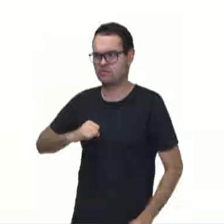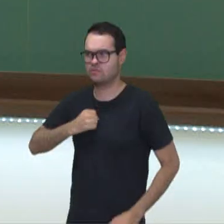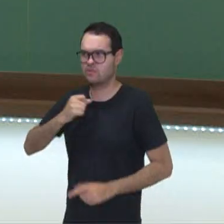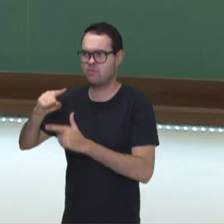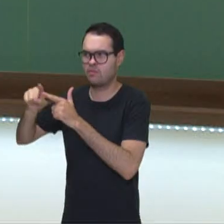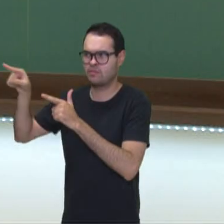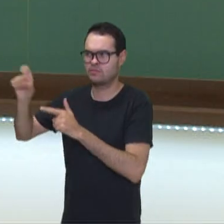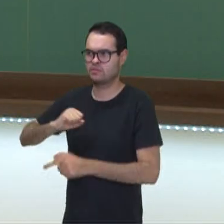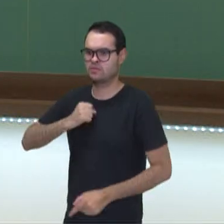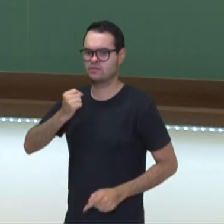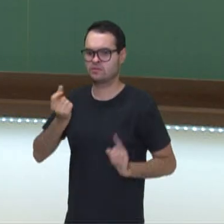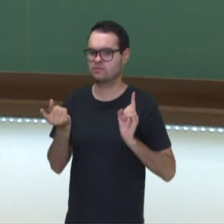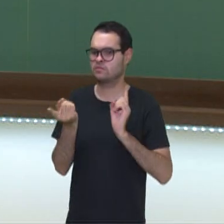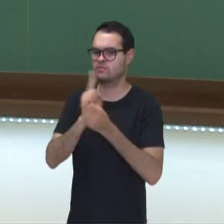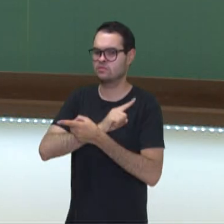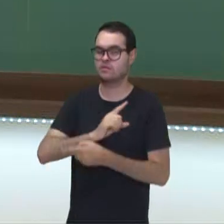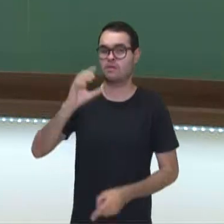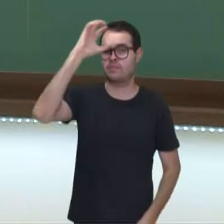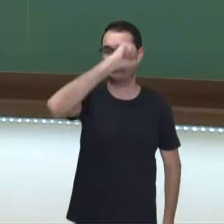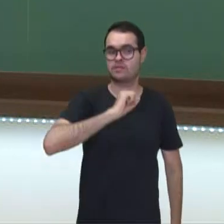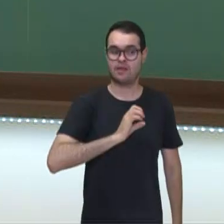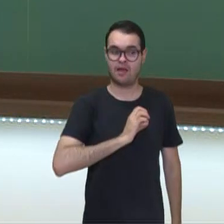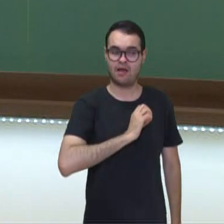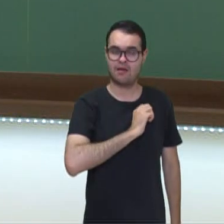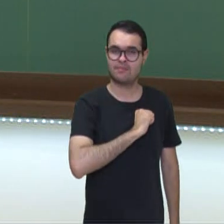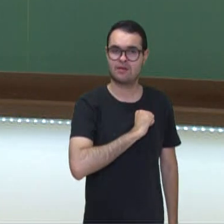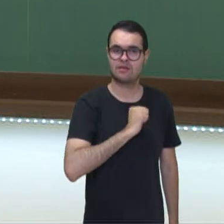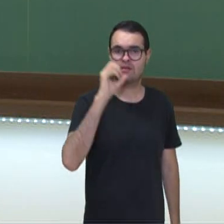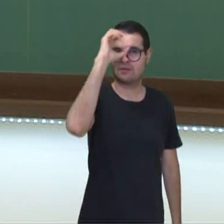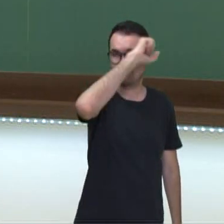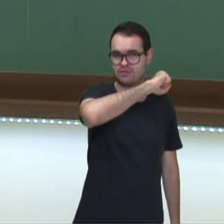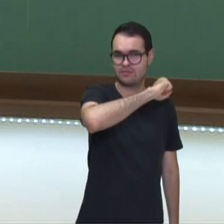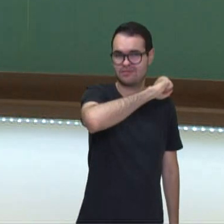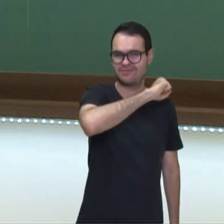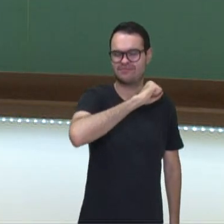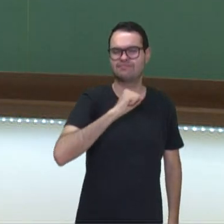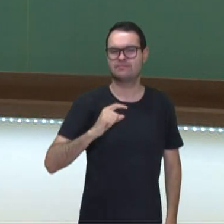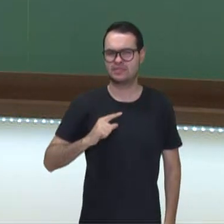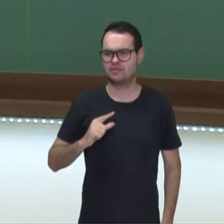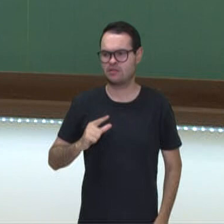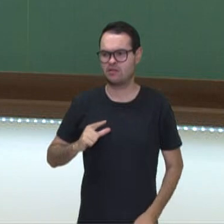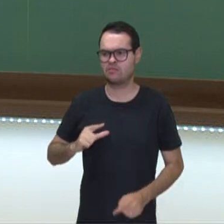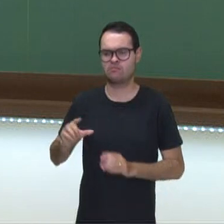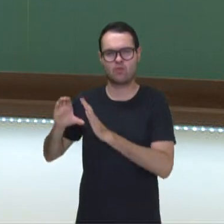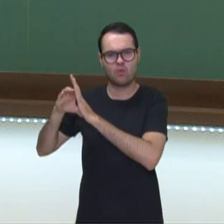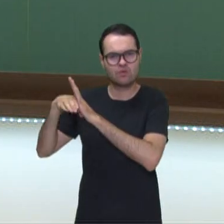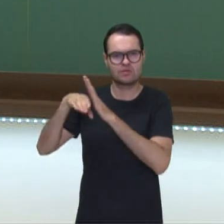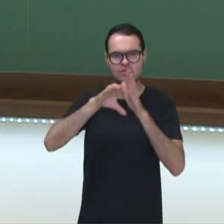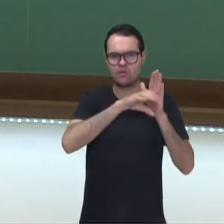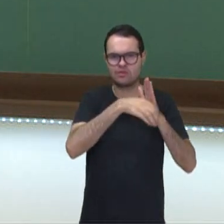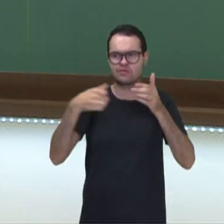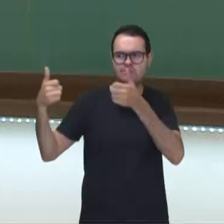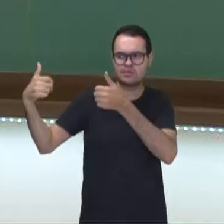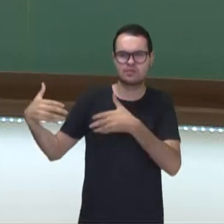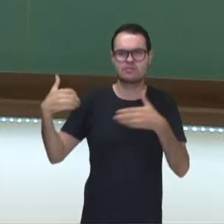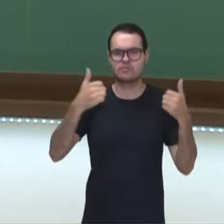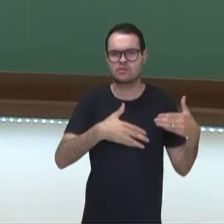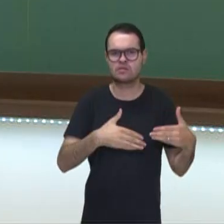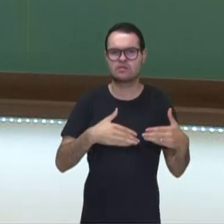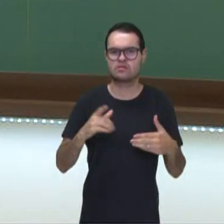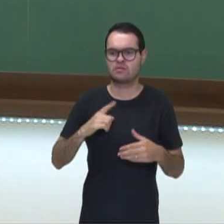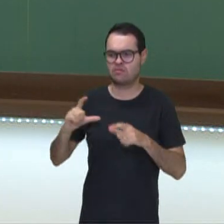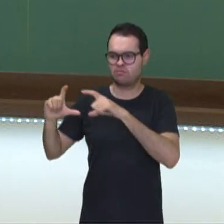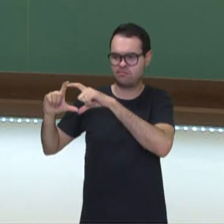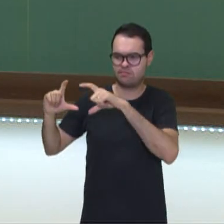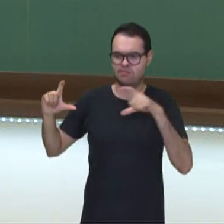aprender a amar. Observem como é importante esses 3 conceitos nessa reflexão, que esse enunciado todo, essa